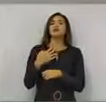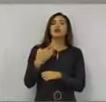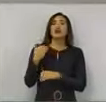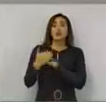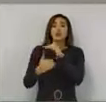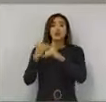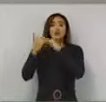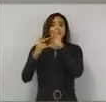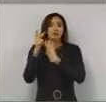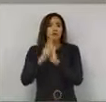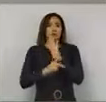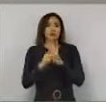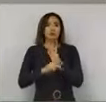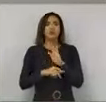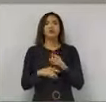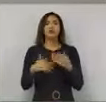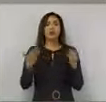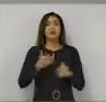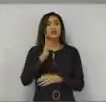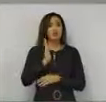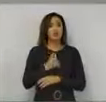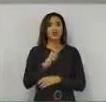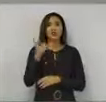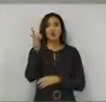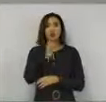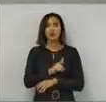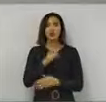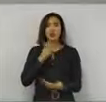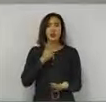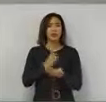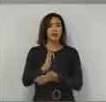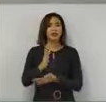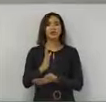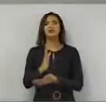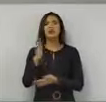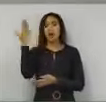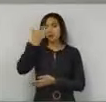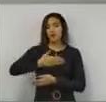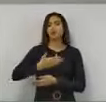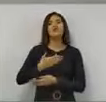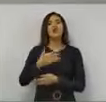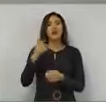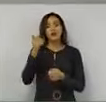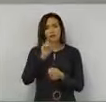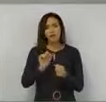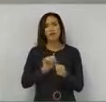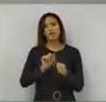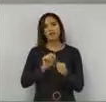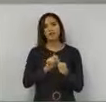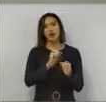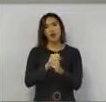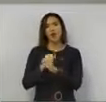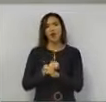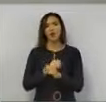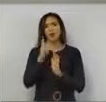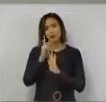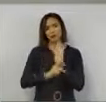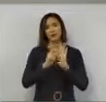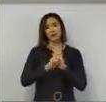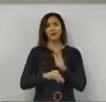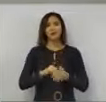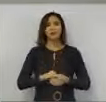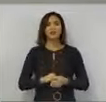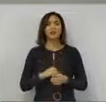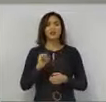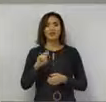revisão desses projetos e já, assim que consigamos o financiamento, na execução também desses projetos. Tá? Sem vocês, nada